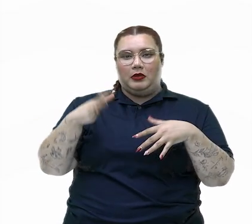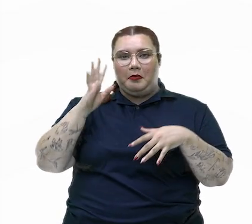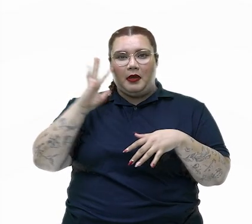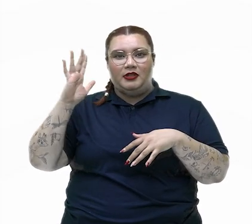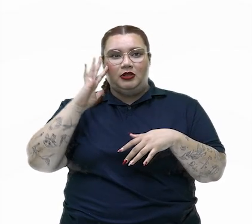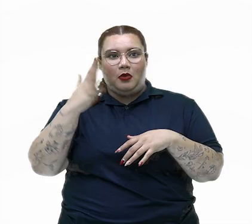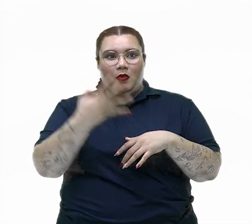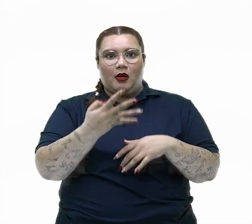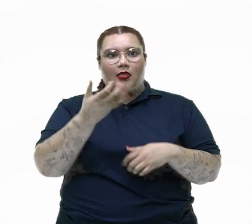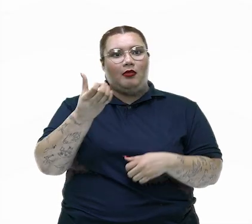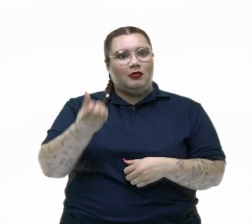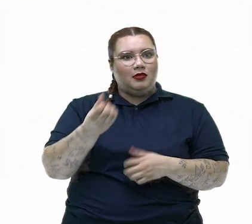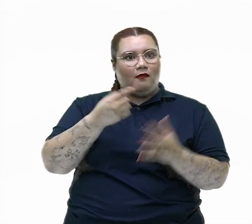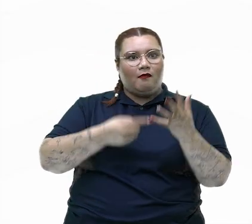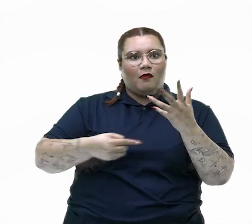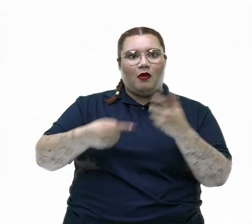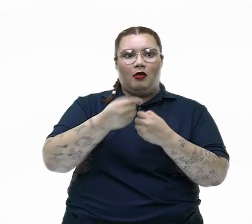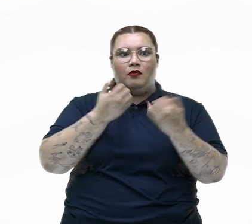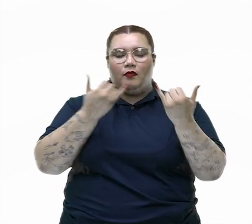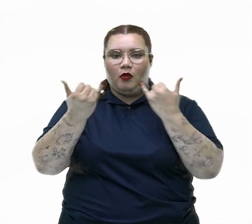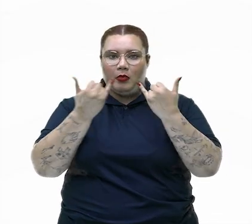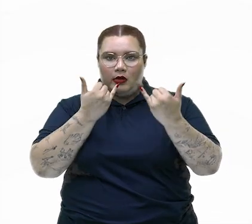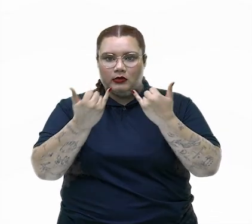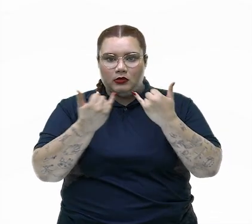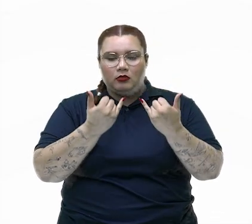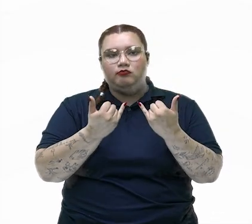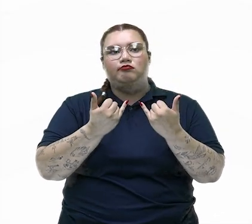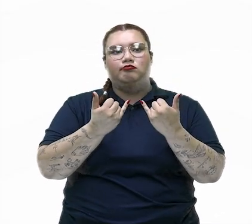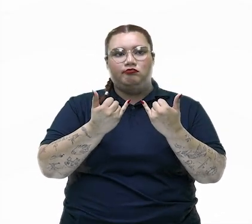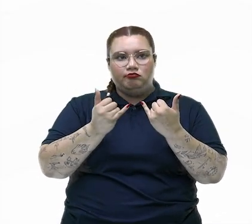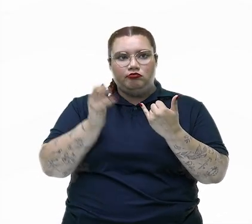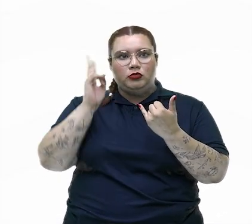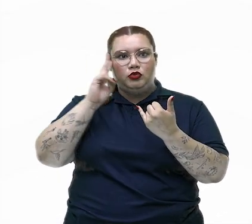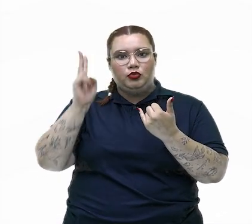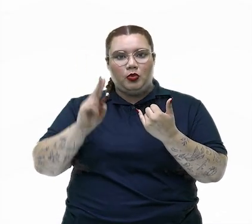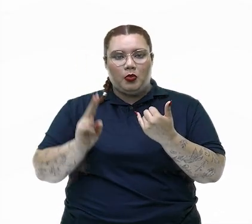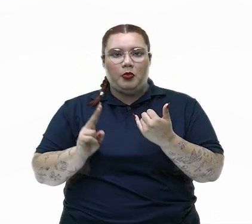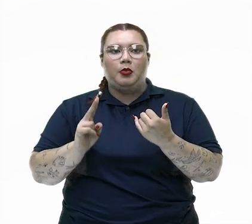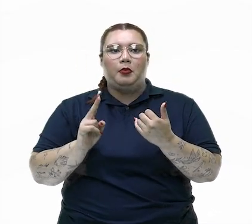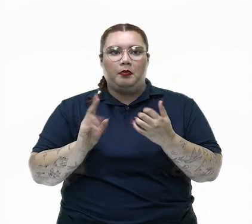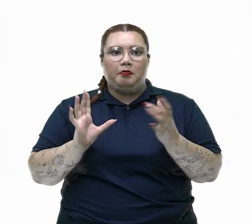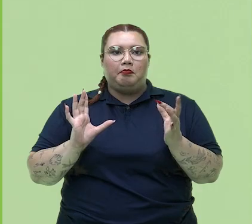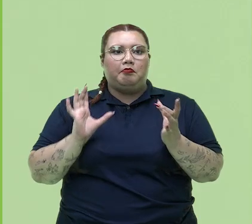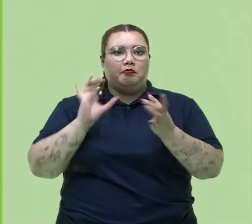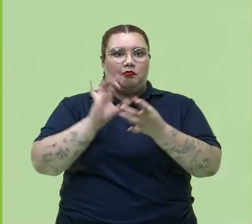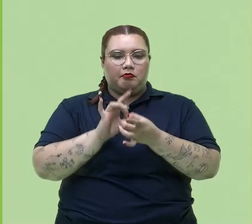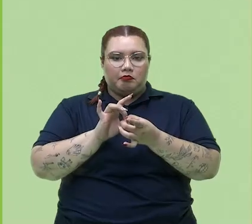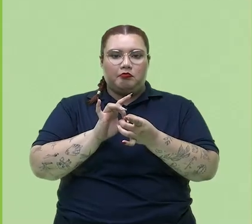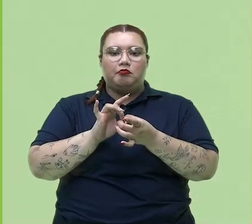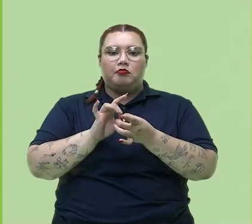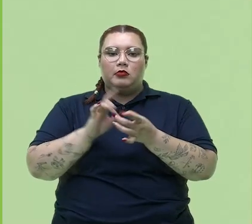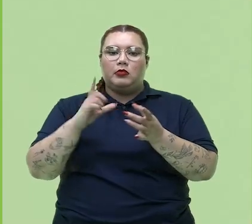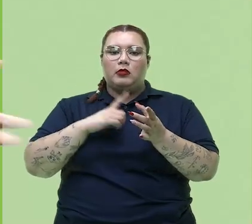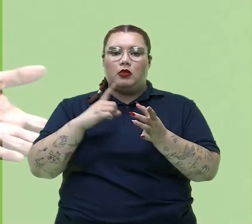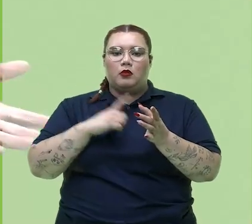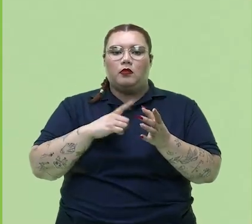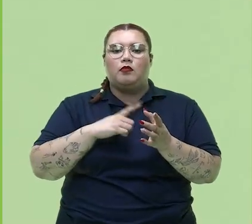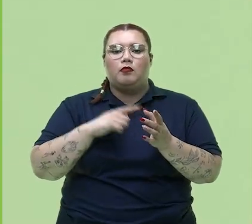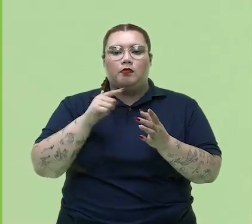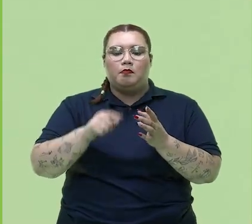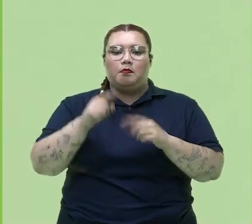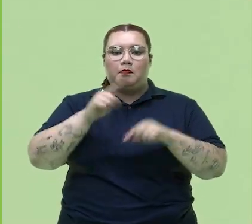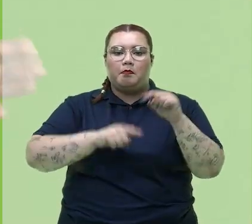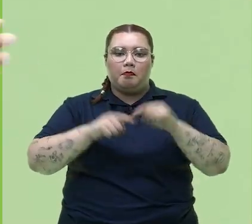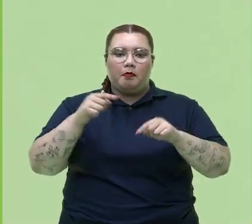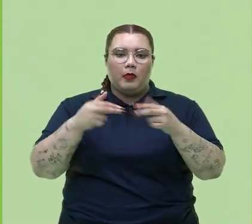É muita informação, né, que a gente traz, é um histórico muito grande que a gente traz aí da união, né, desse